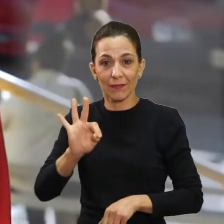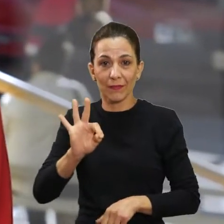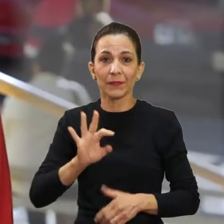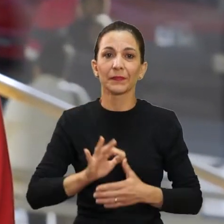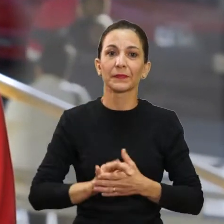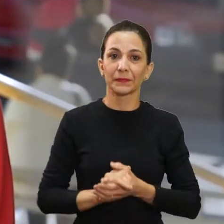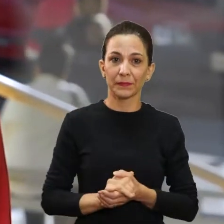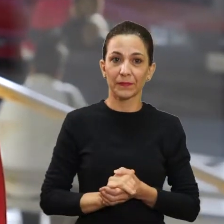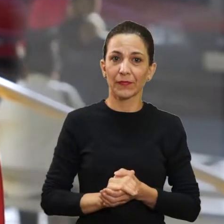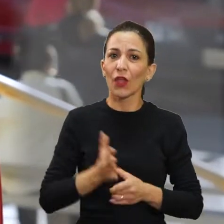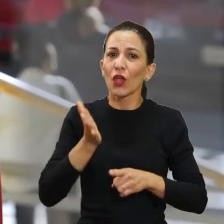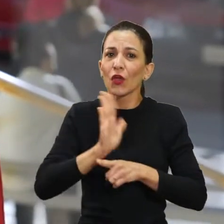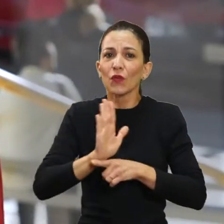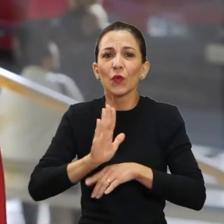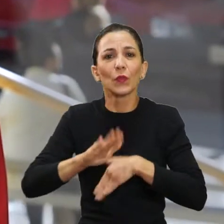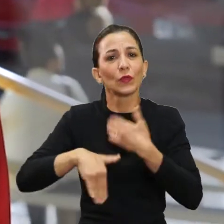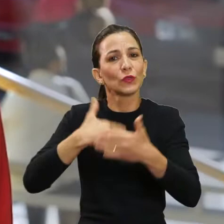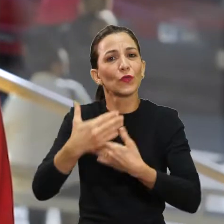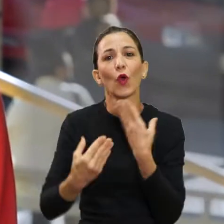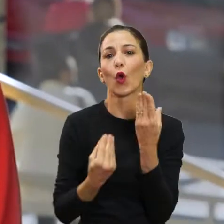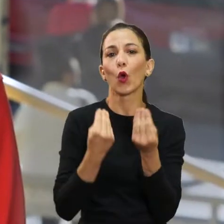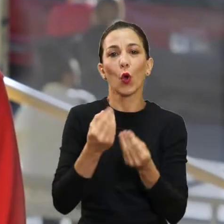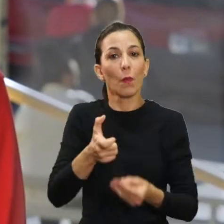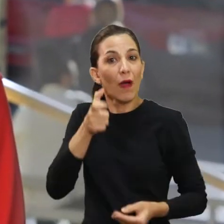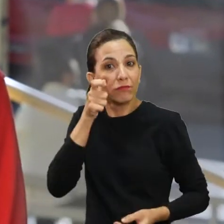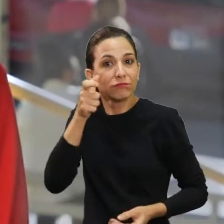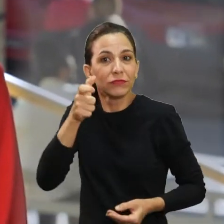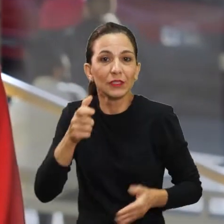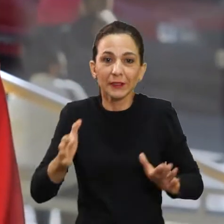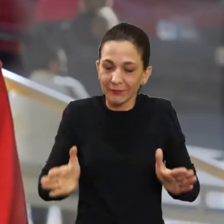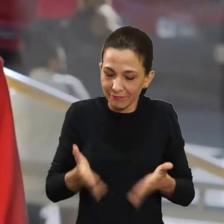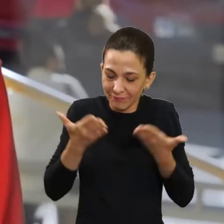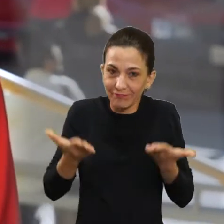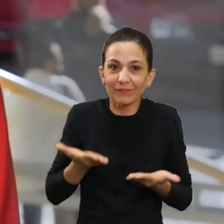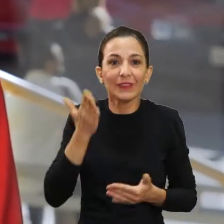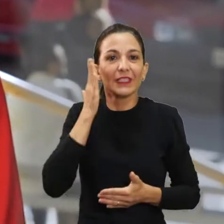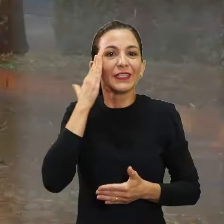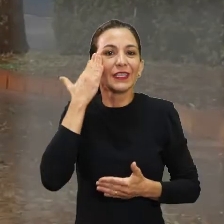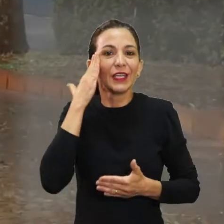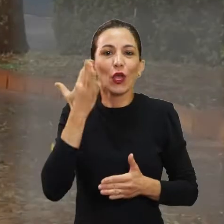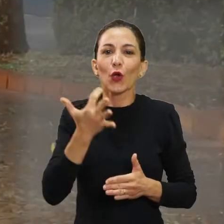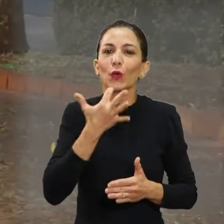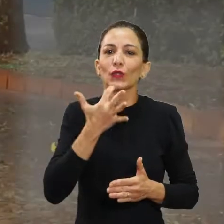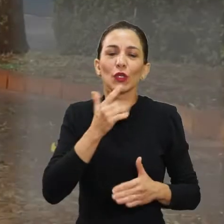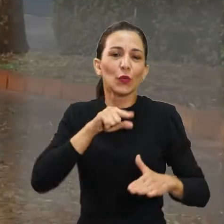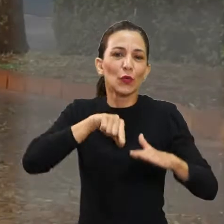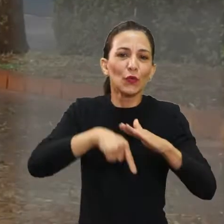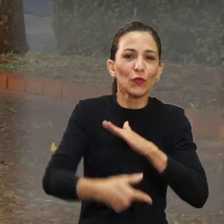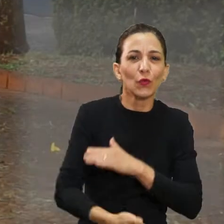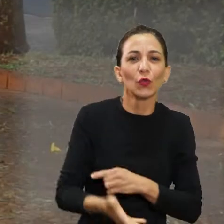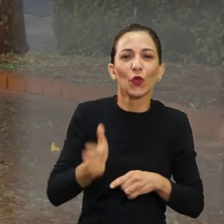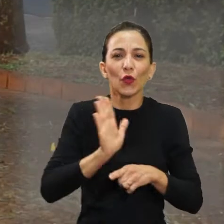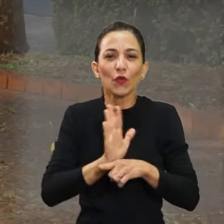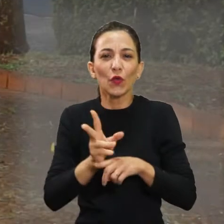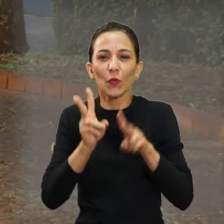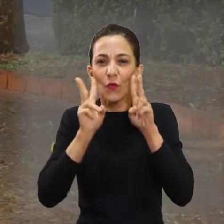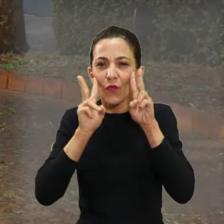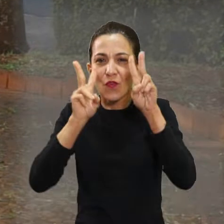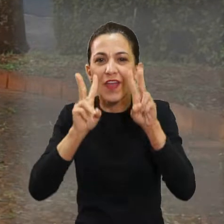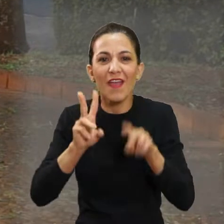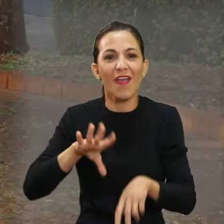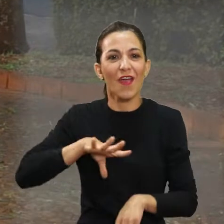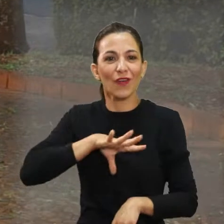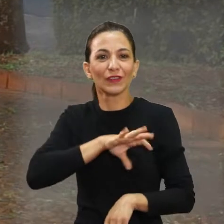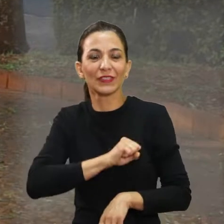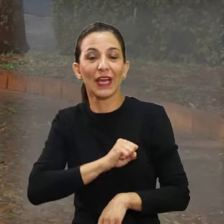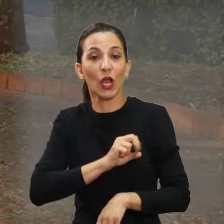E isso desde sempre foi uma coisa que eu sempre carreguei, essa ideia de entender o que era um filme, como se fazia um filme e tal, e sempre